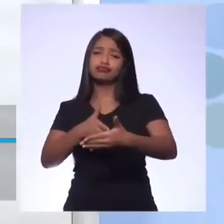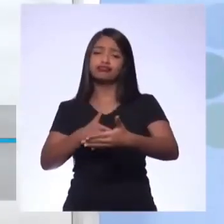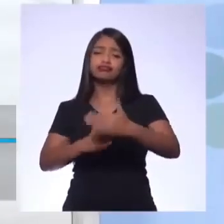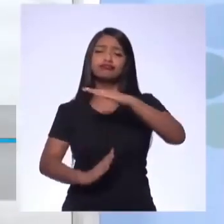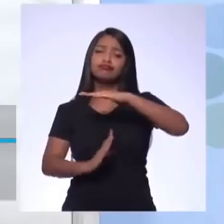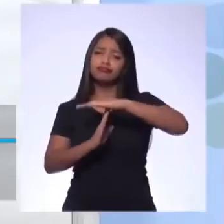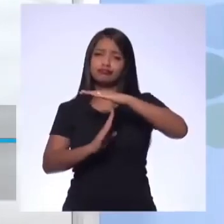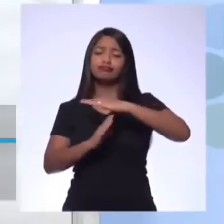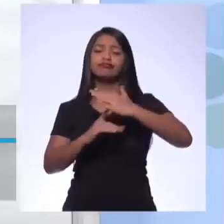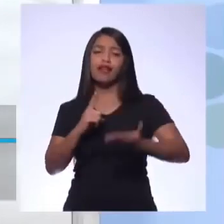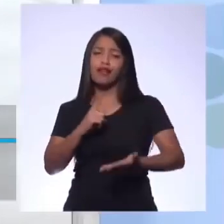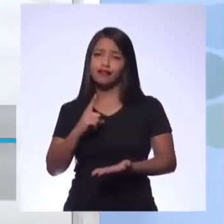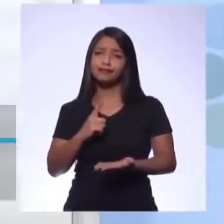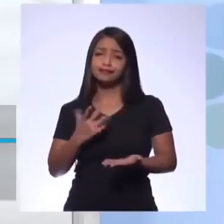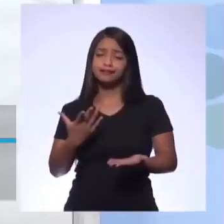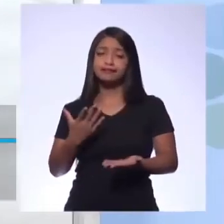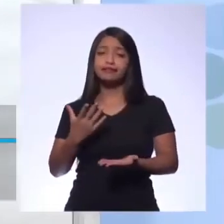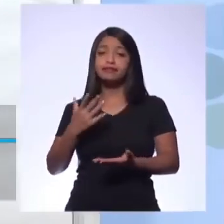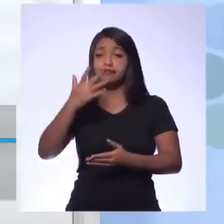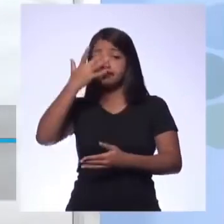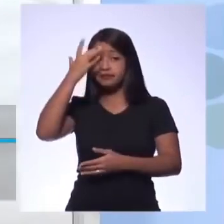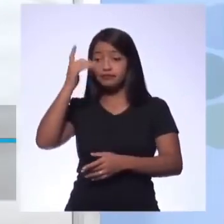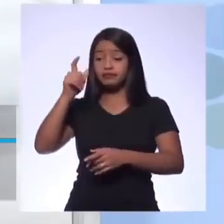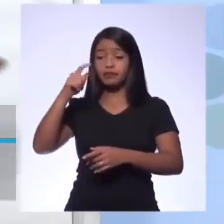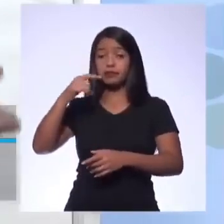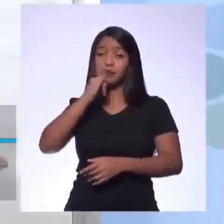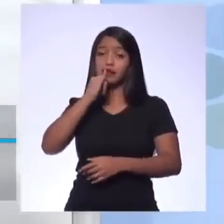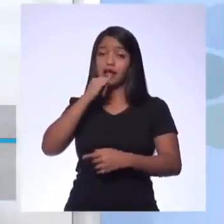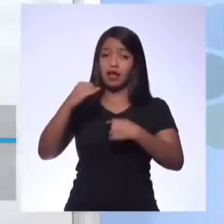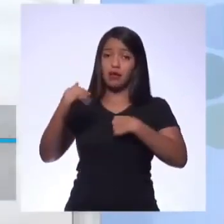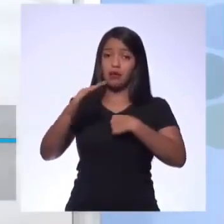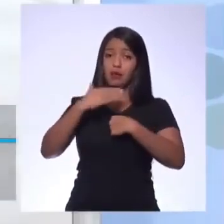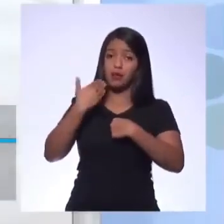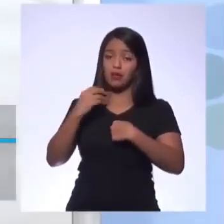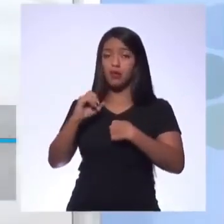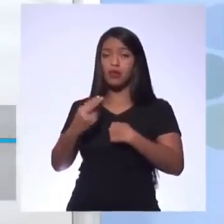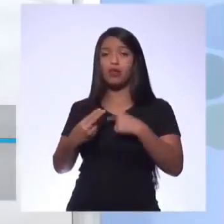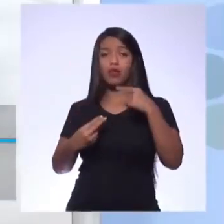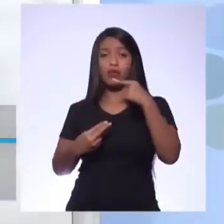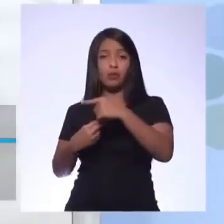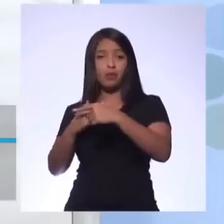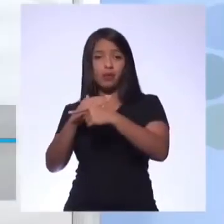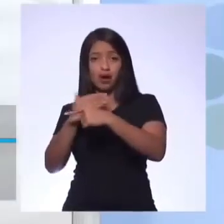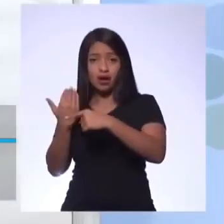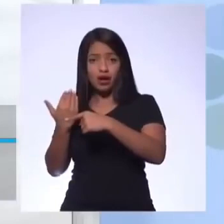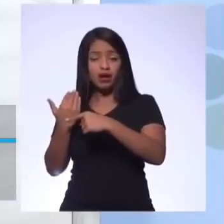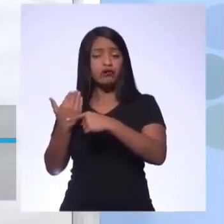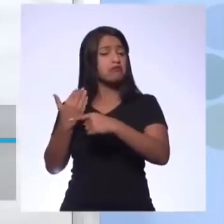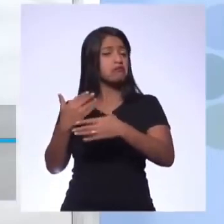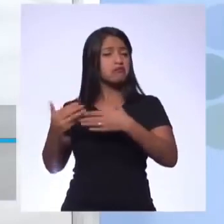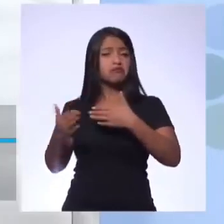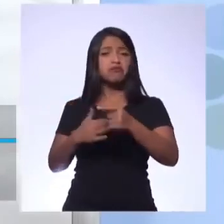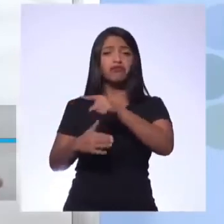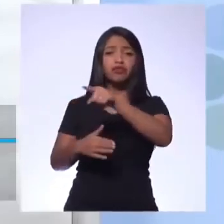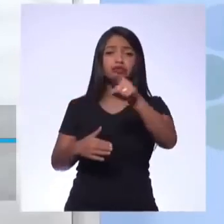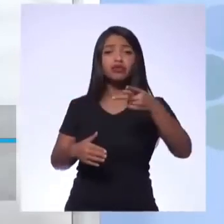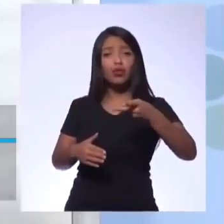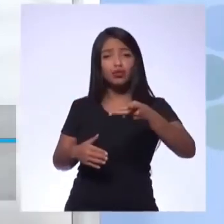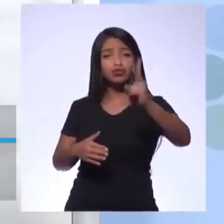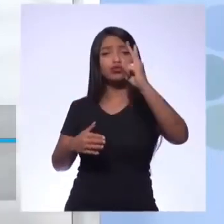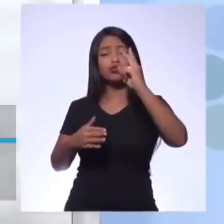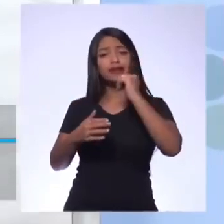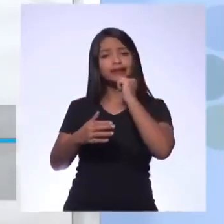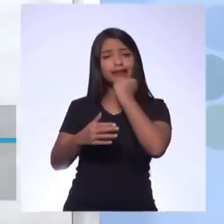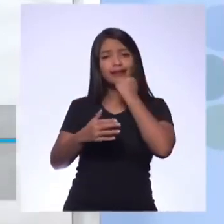continuar independente da existência humana, da minha existência, do professor Edjoel. Quem tem que dar continuidade para isso são a